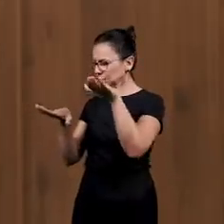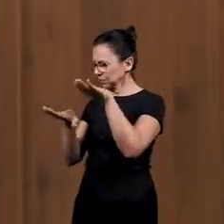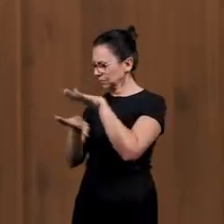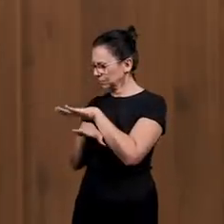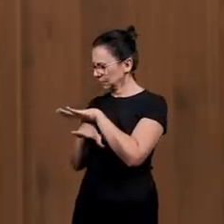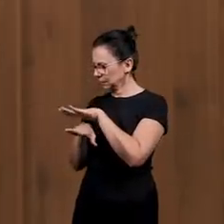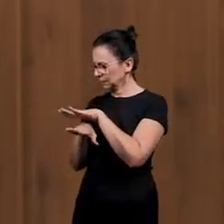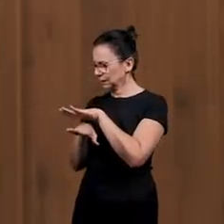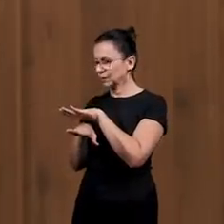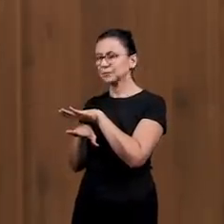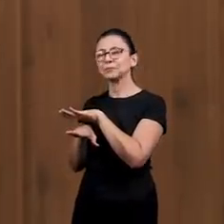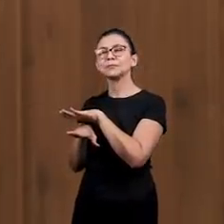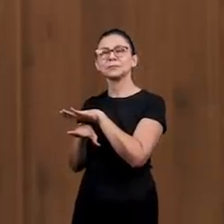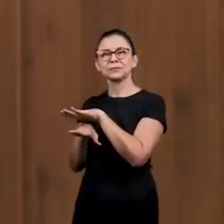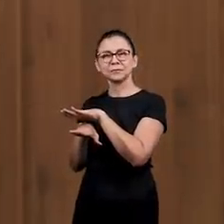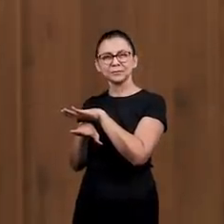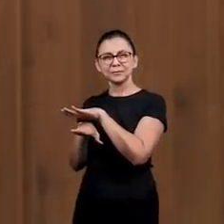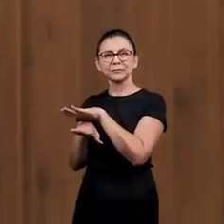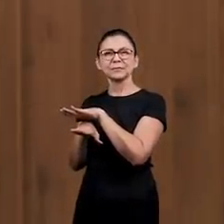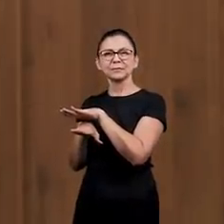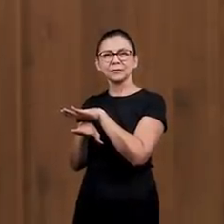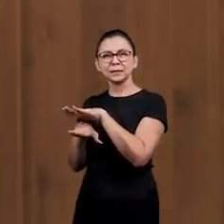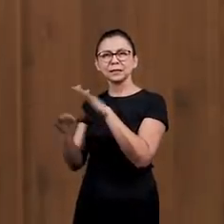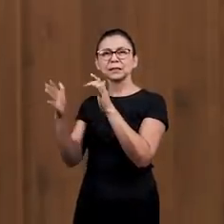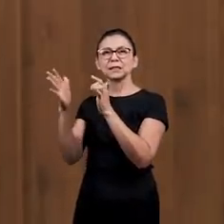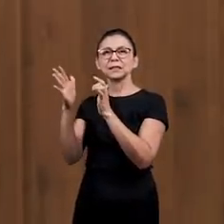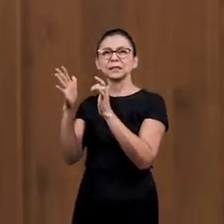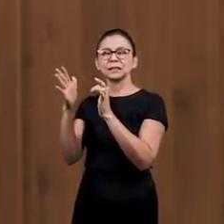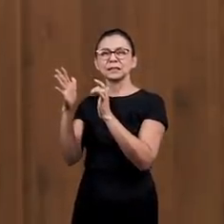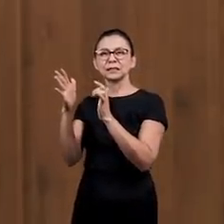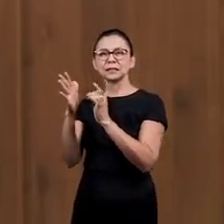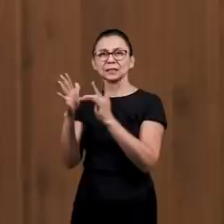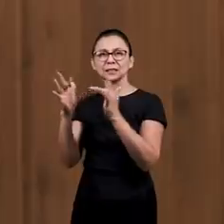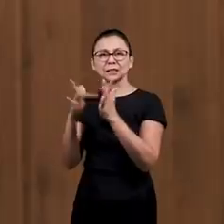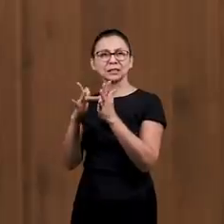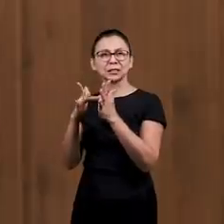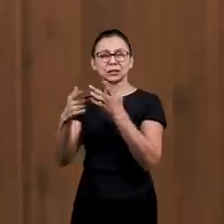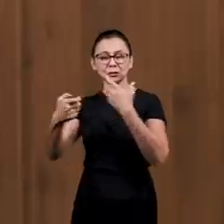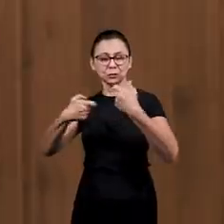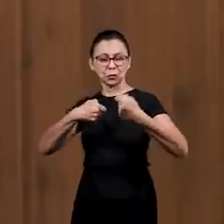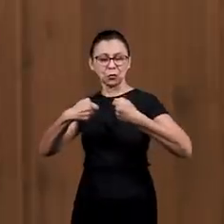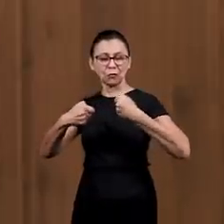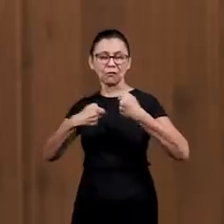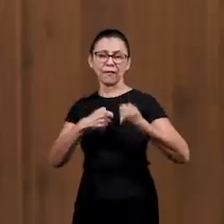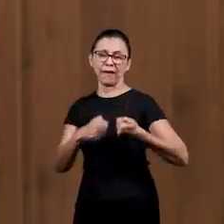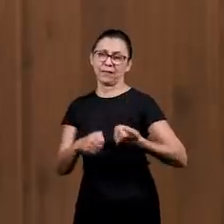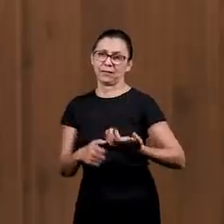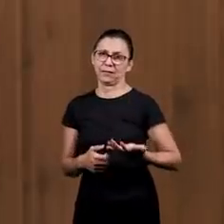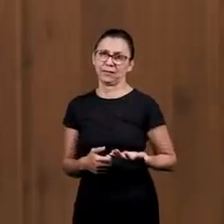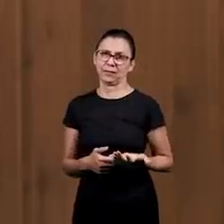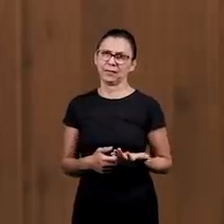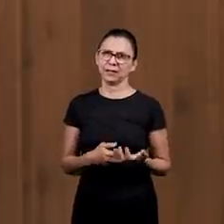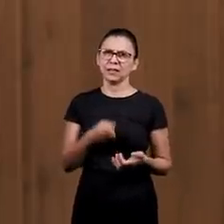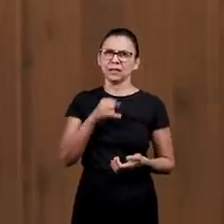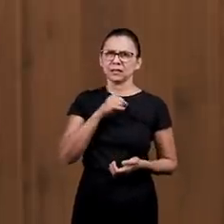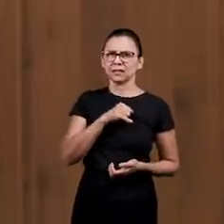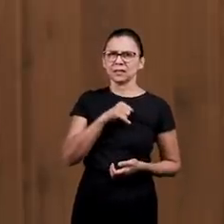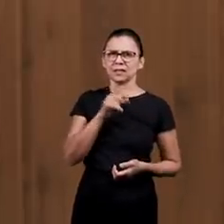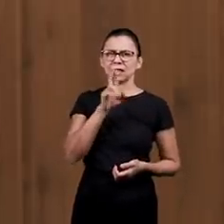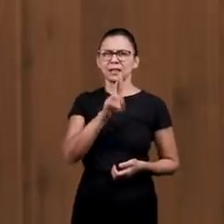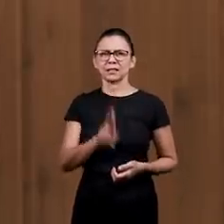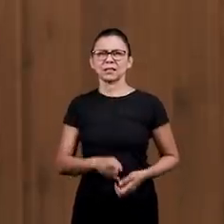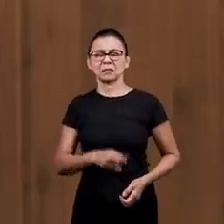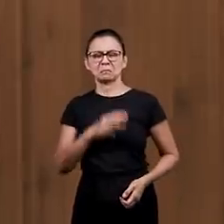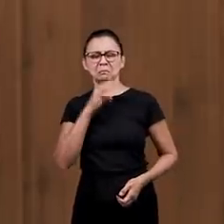assim apareça na vida dele a luz de Jesus. Não interessa a sua razão, não interessa o seu